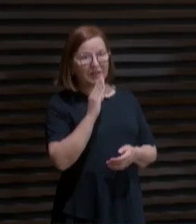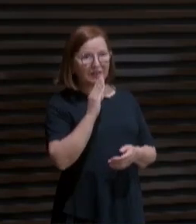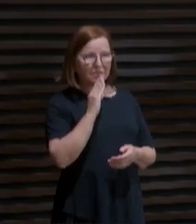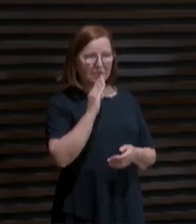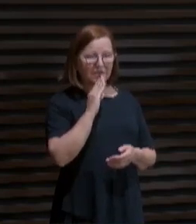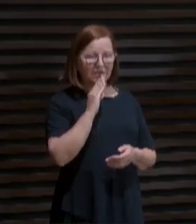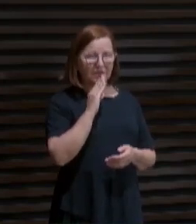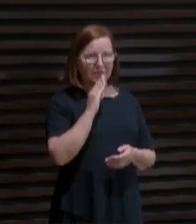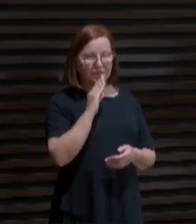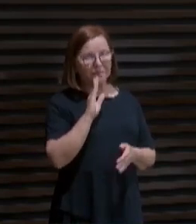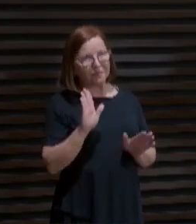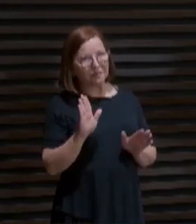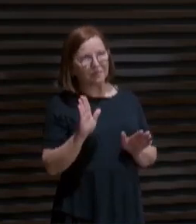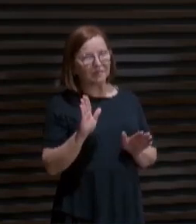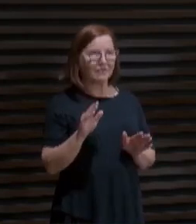de